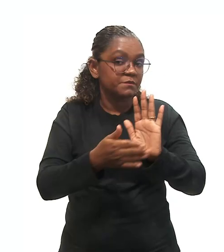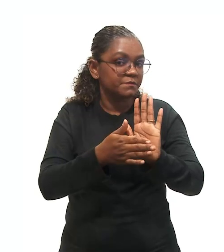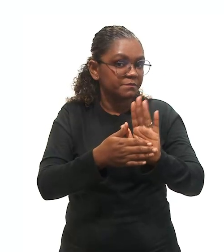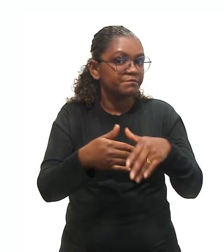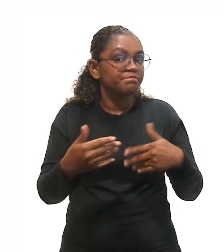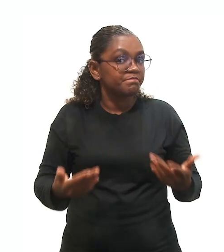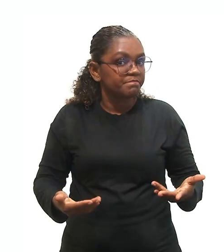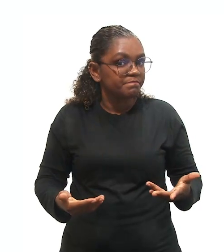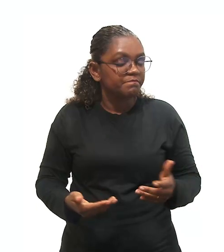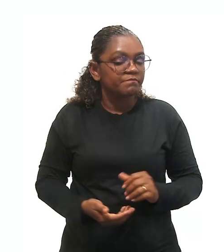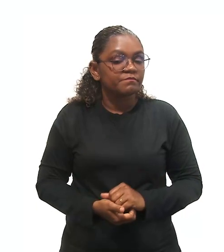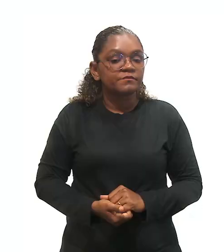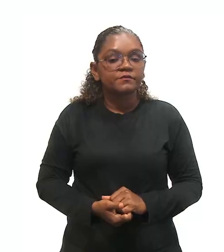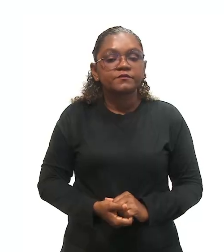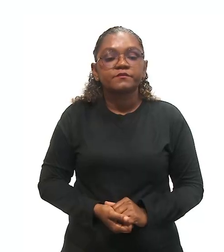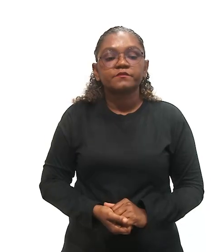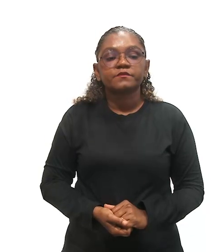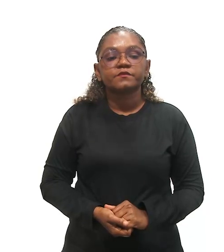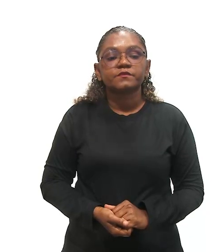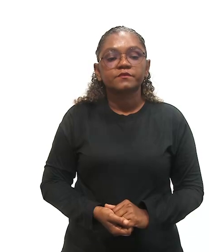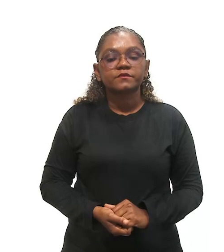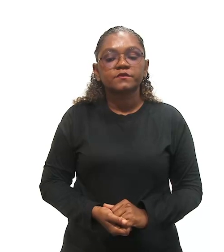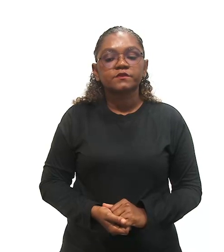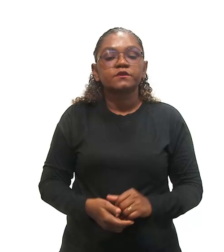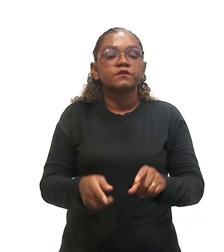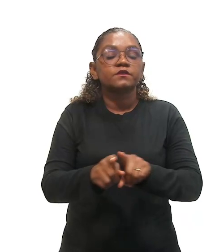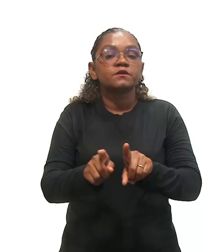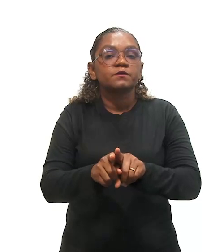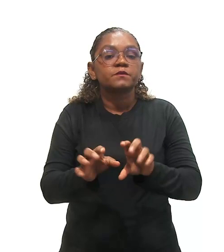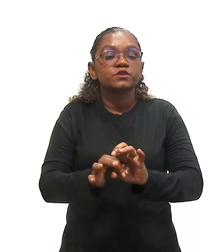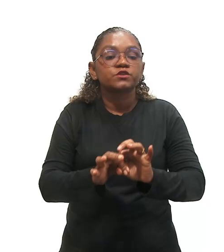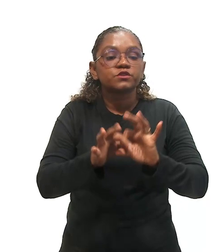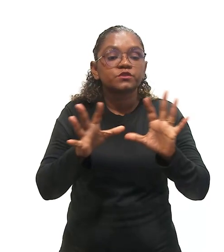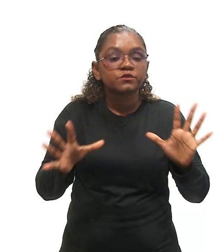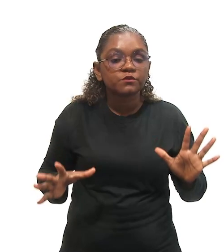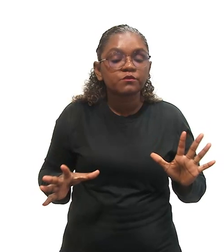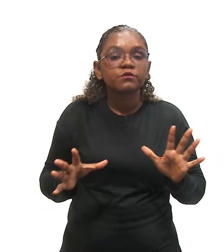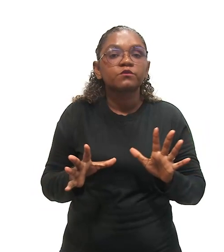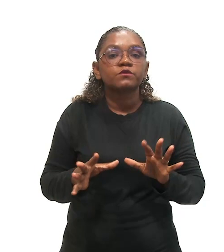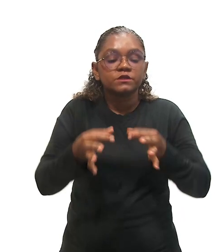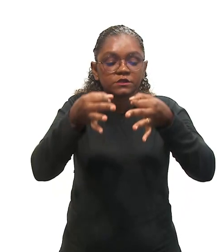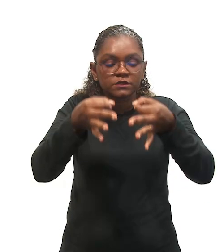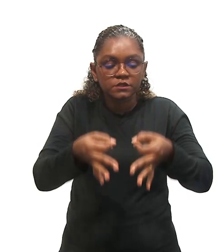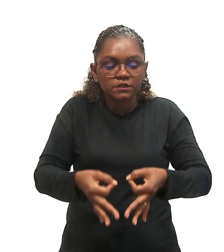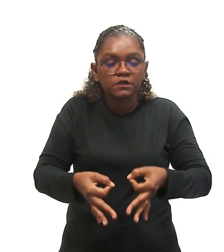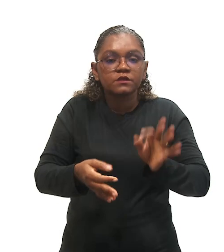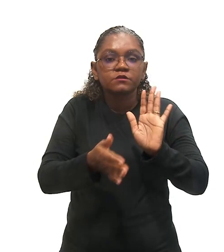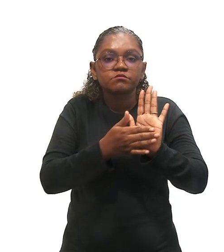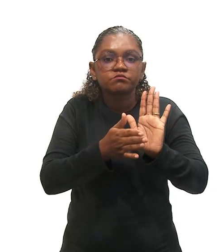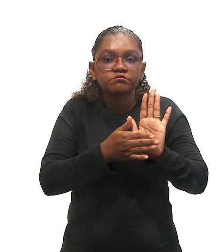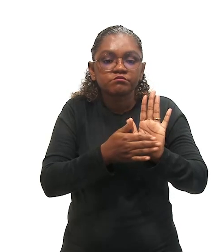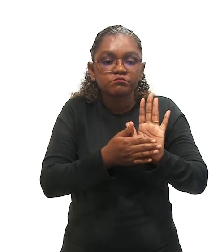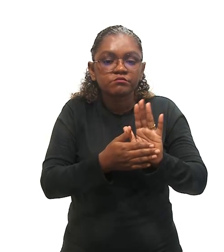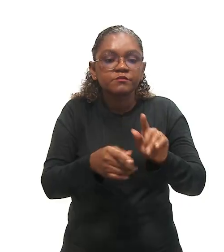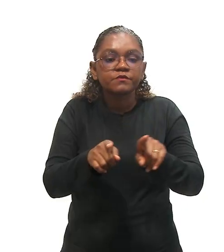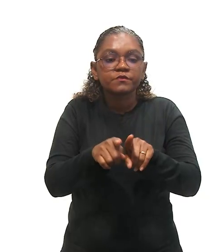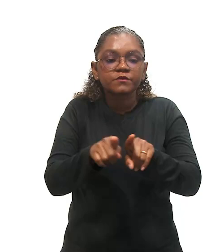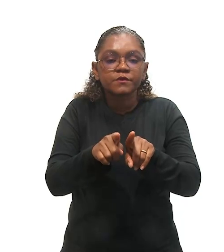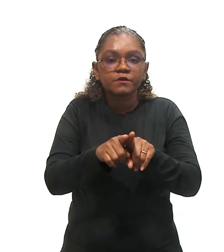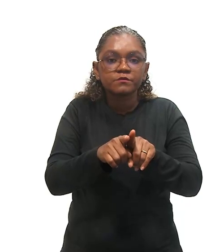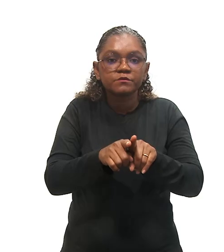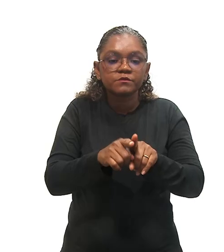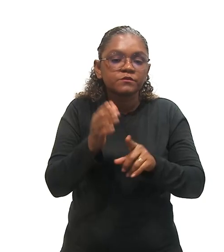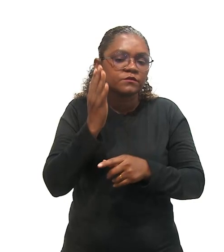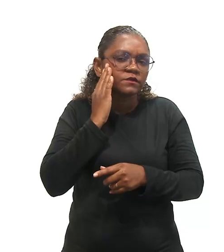de contas. Permitir a adequada prestação de contas, o levantamento das estatísticas de